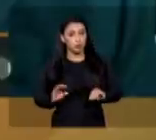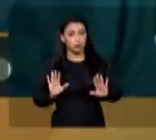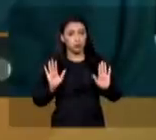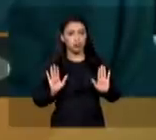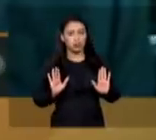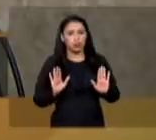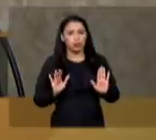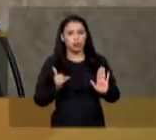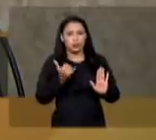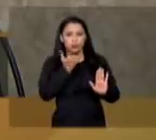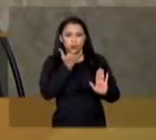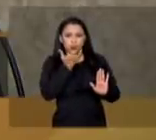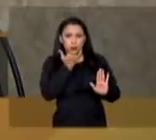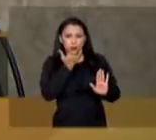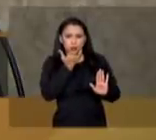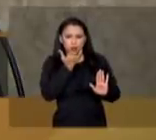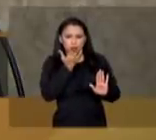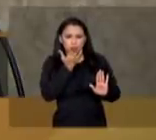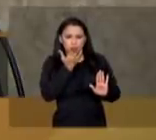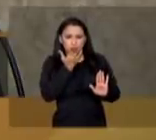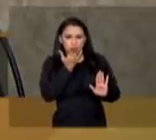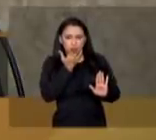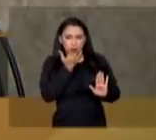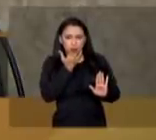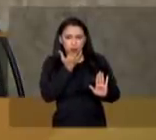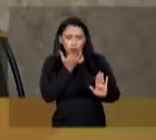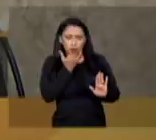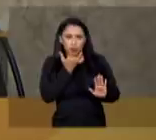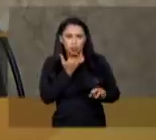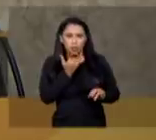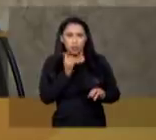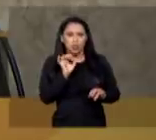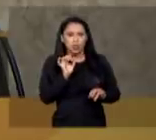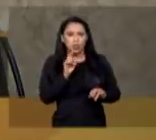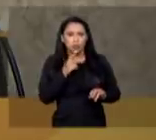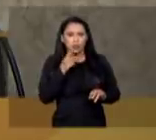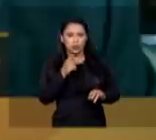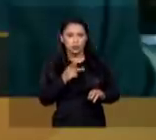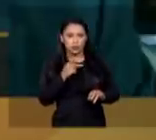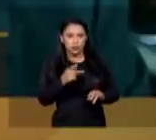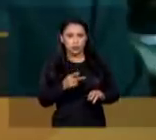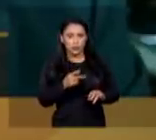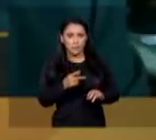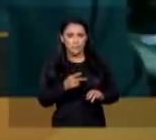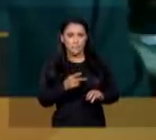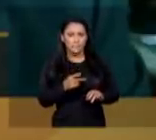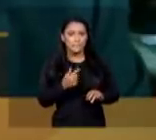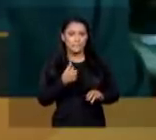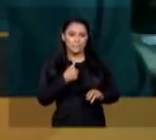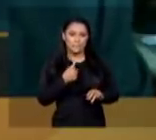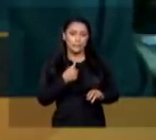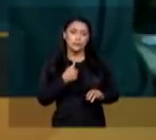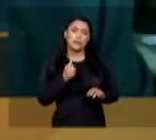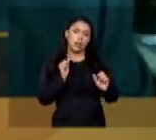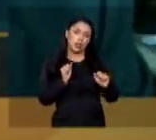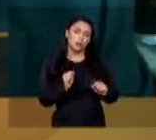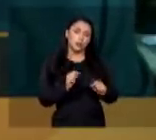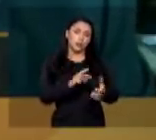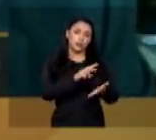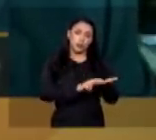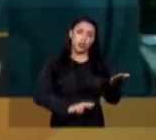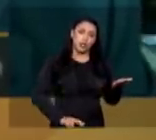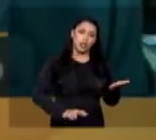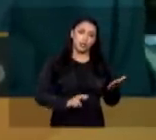apenas corroborando o que Sua Excelência acaba de ressaltar, é possível ao relator do